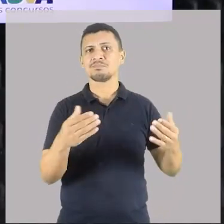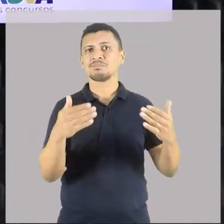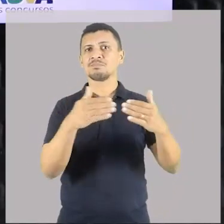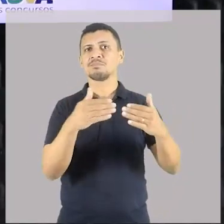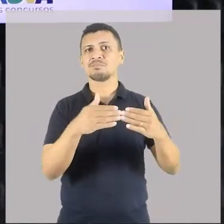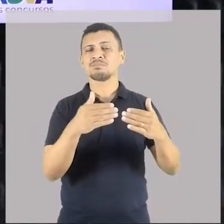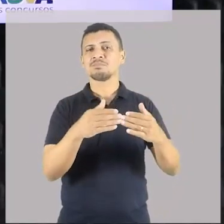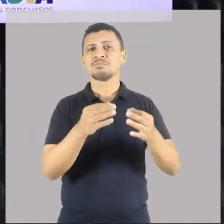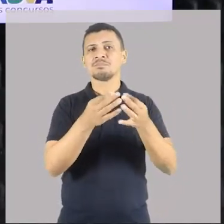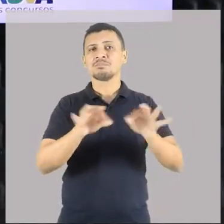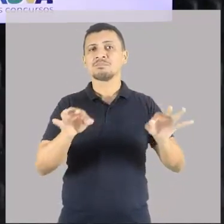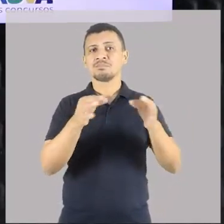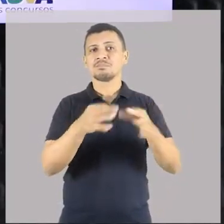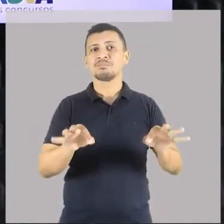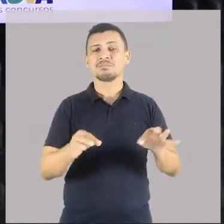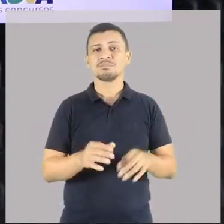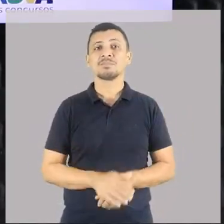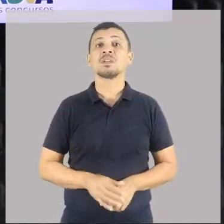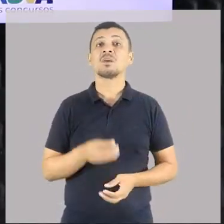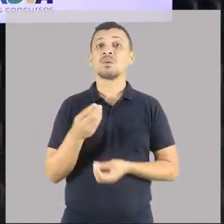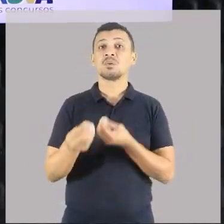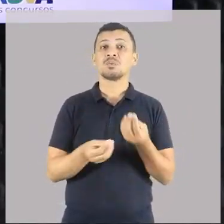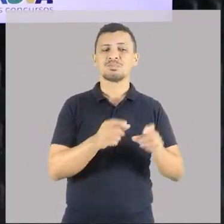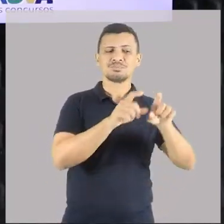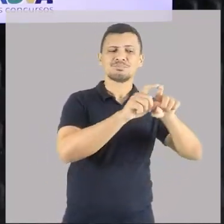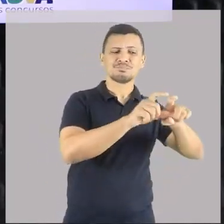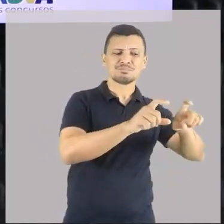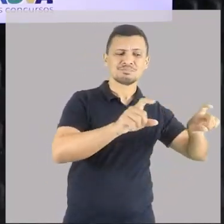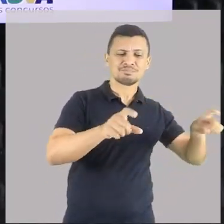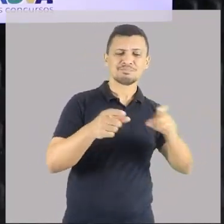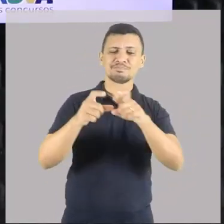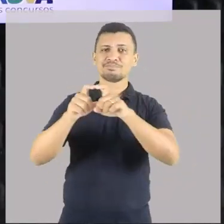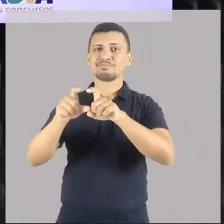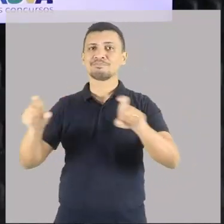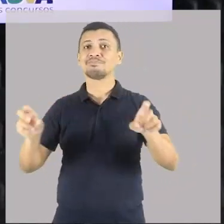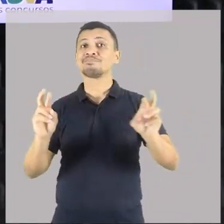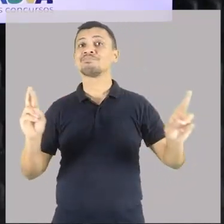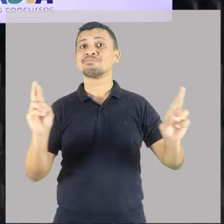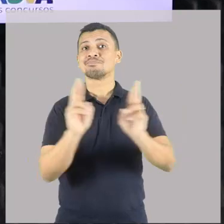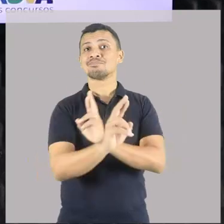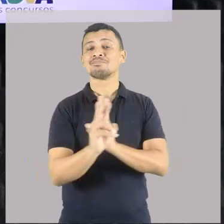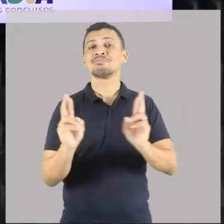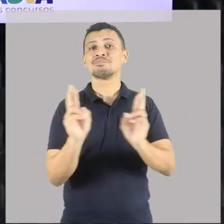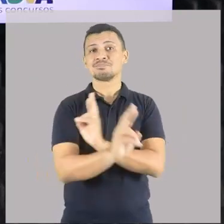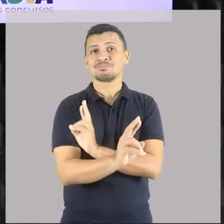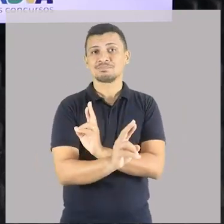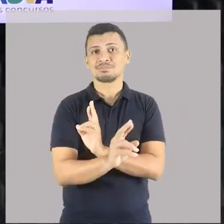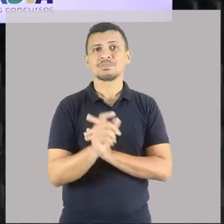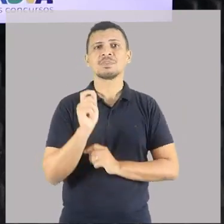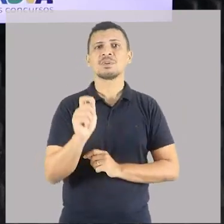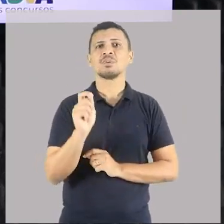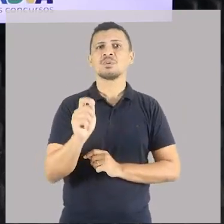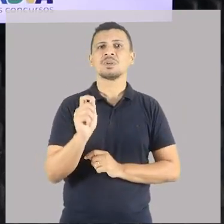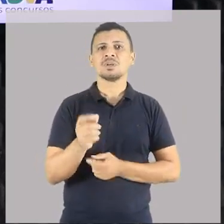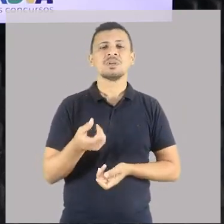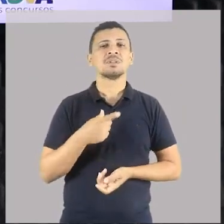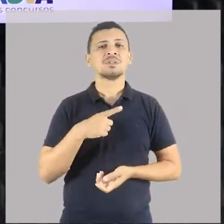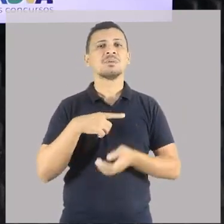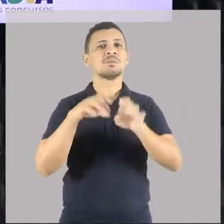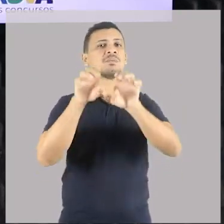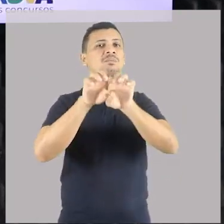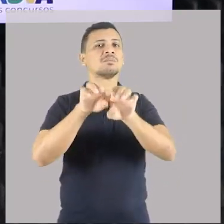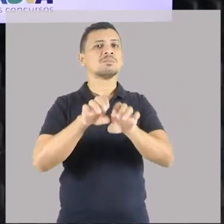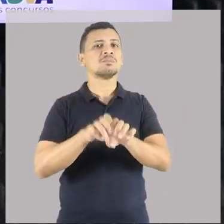Agora nós vamos ver as relações entre as orações. Quando nós falamos da estrutura do período, nós estamos falando das orações do